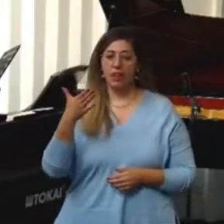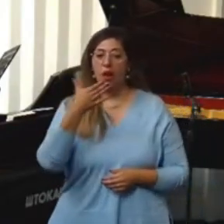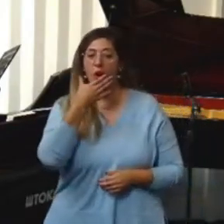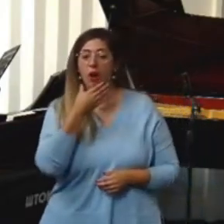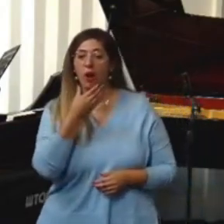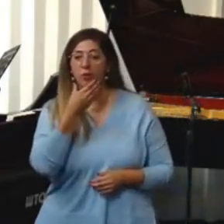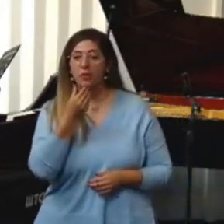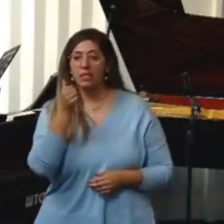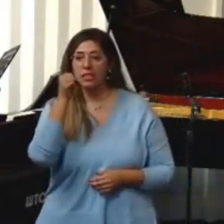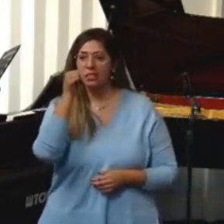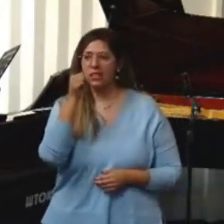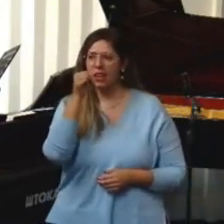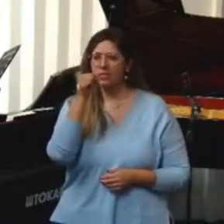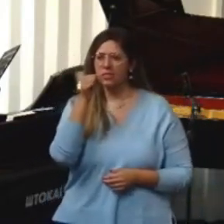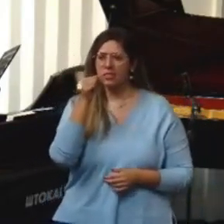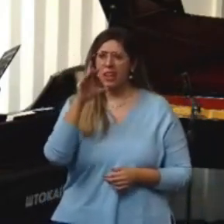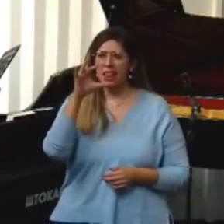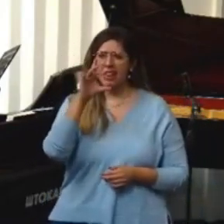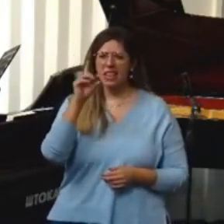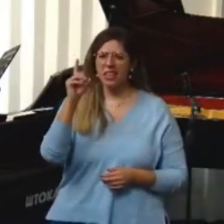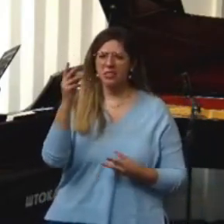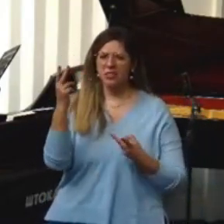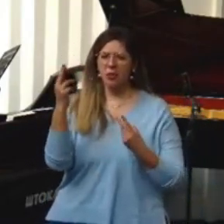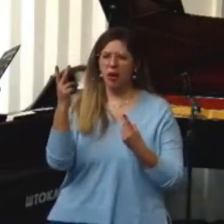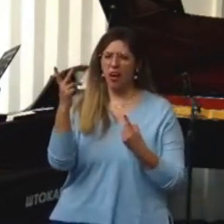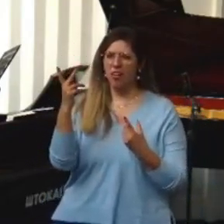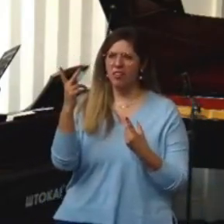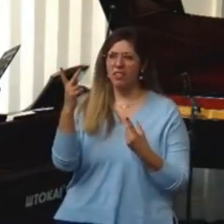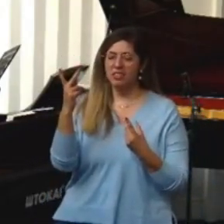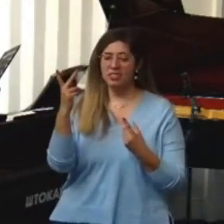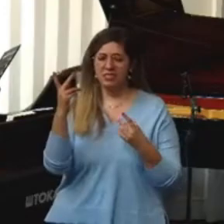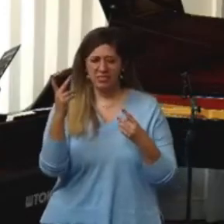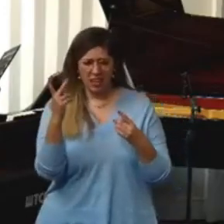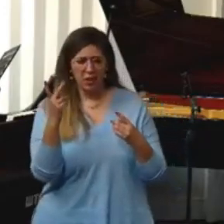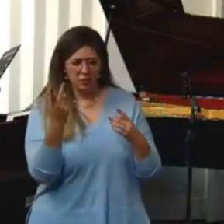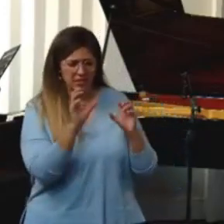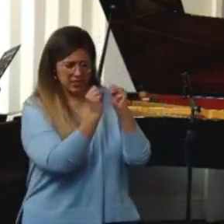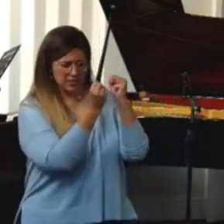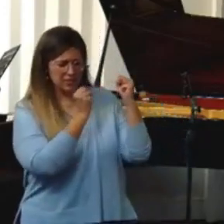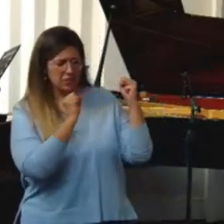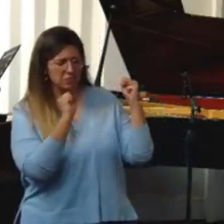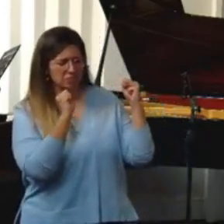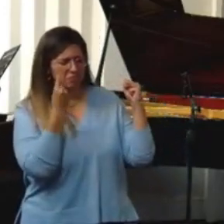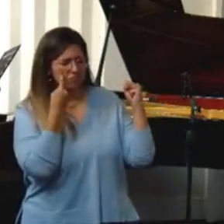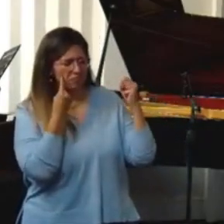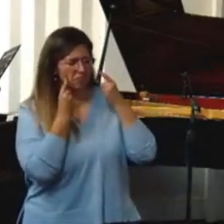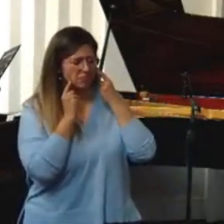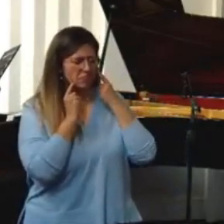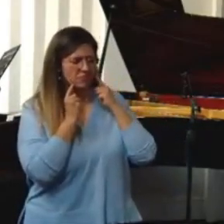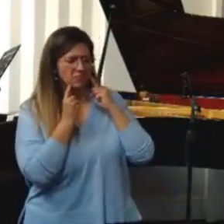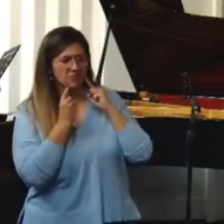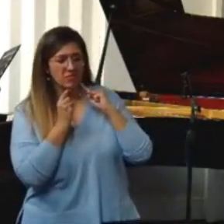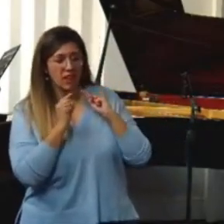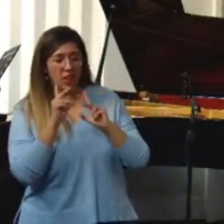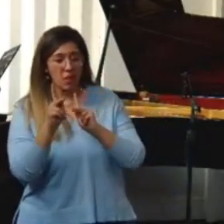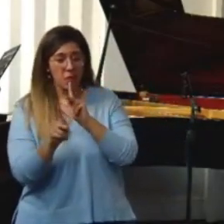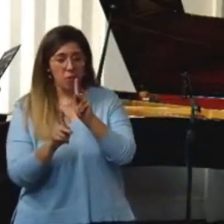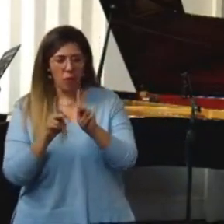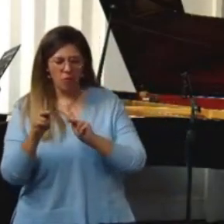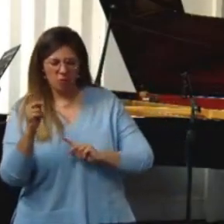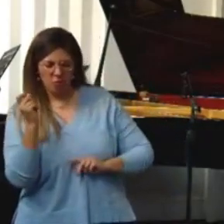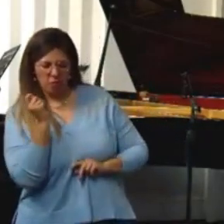caem, seu Deus é zombado. Ele não vê, ele não percebe, mas isso é o que ele faz